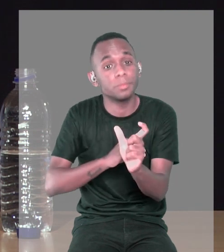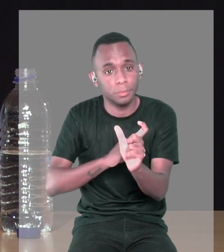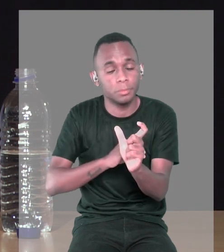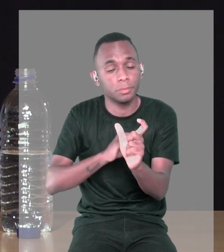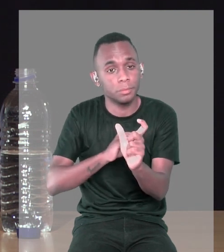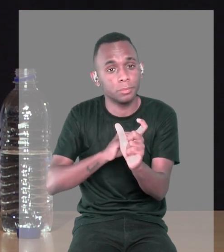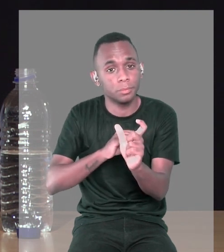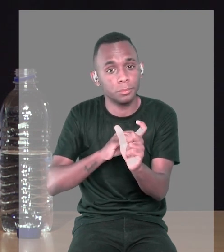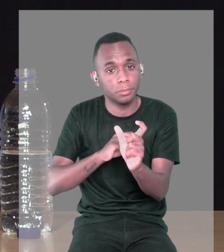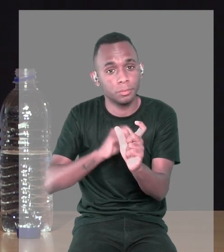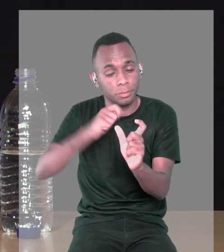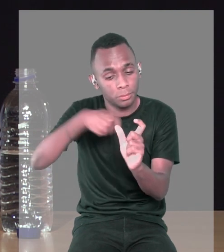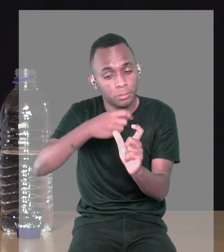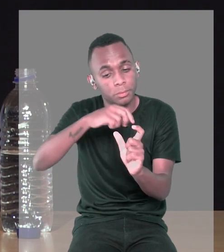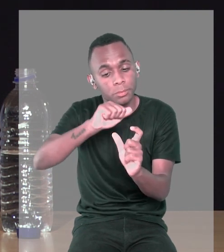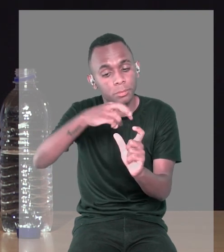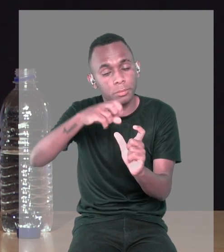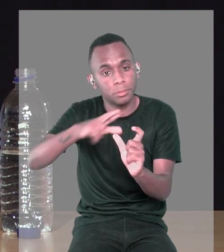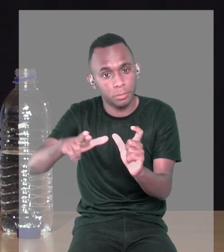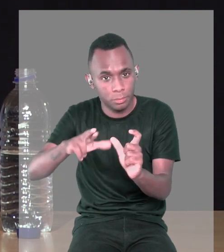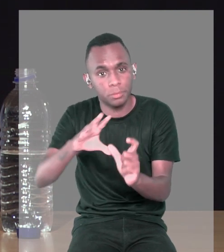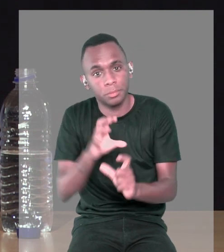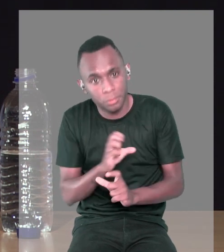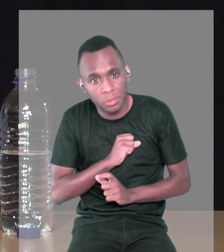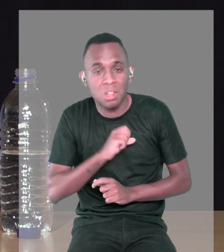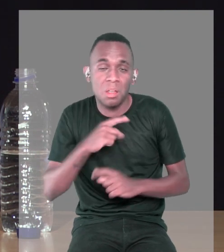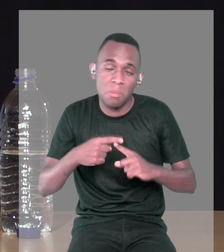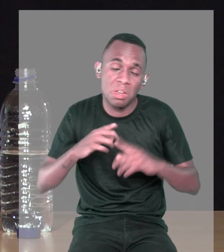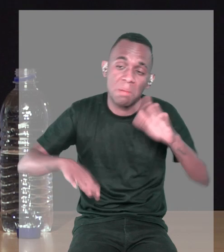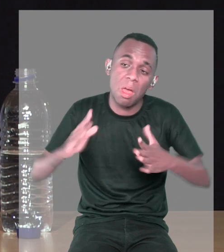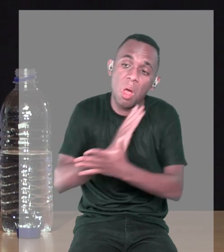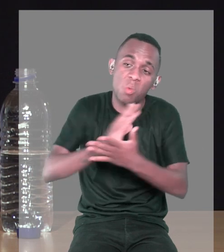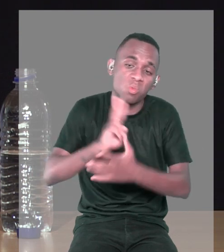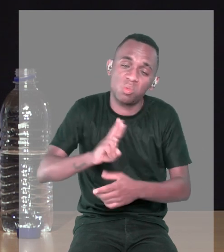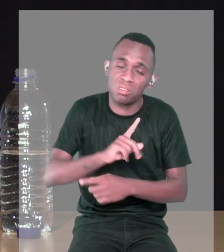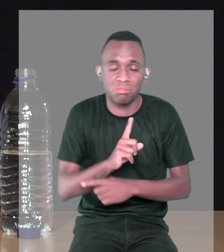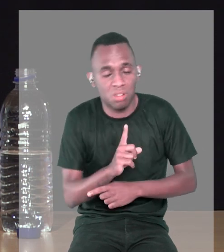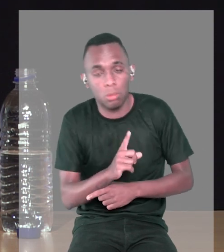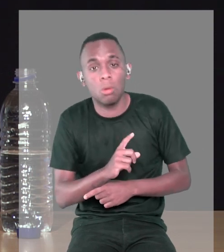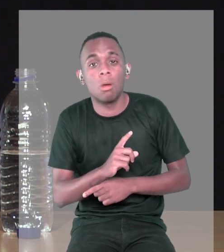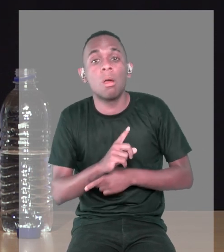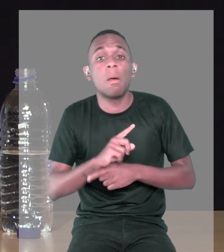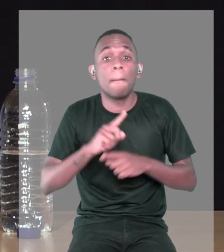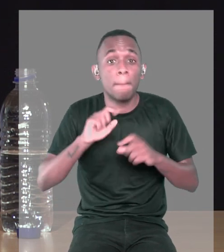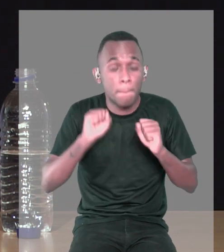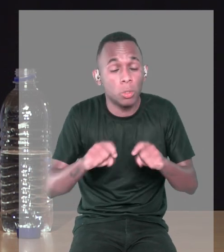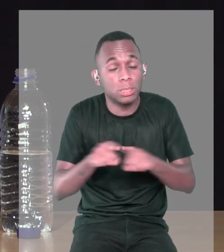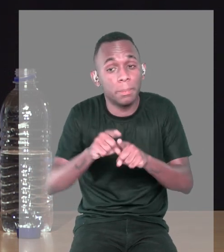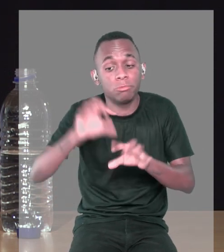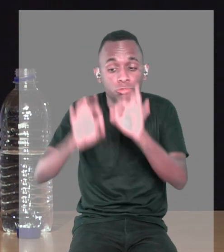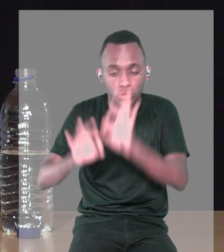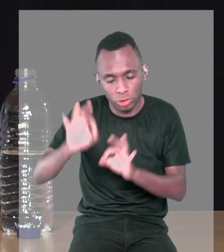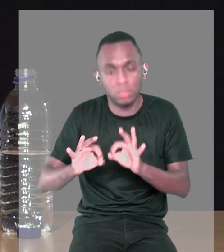direita, mas outras vezes pode significar também justo. Tentar dar a ela uma densidade